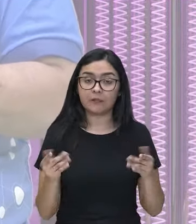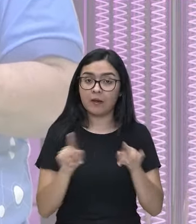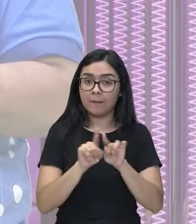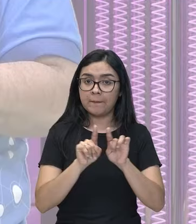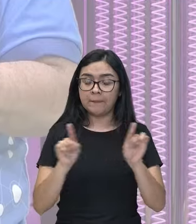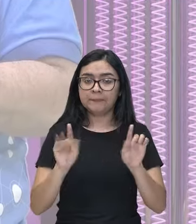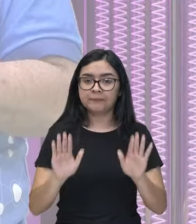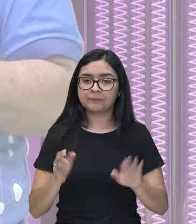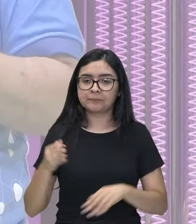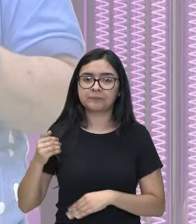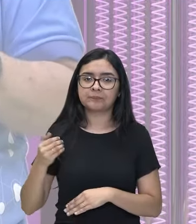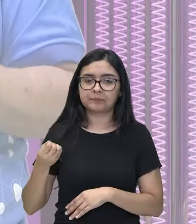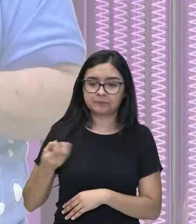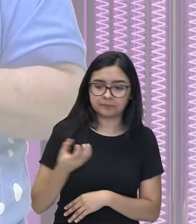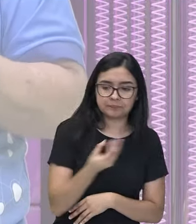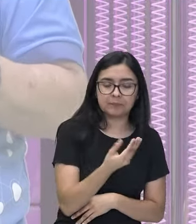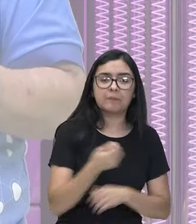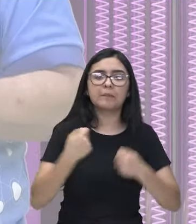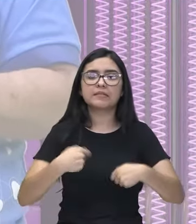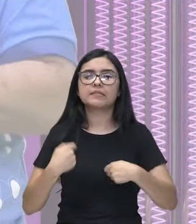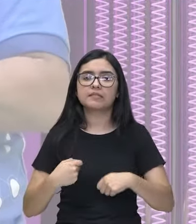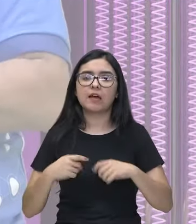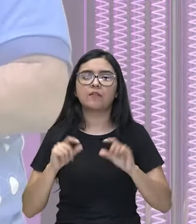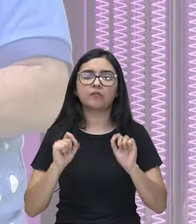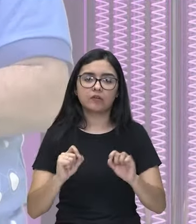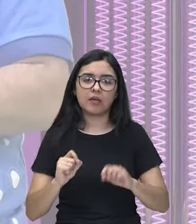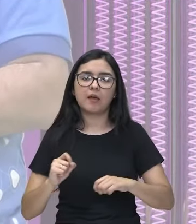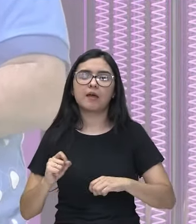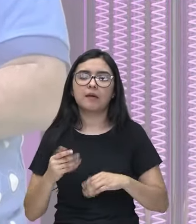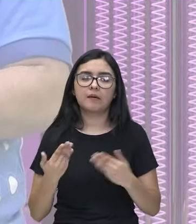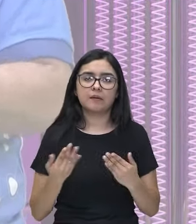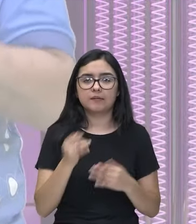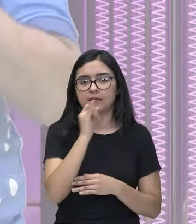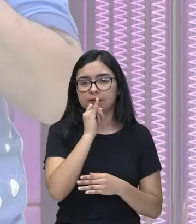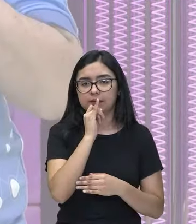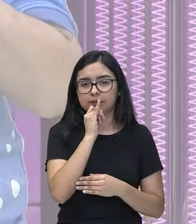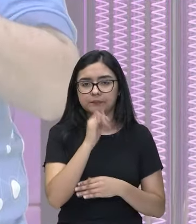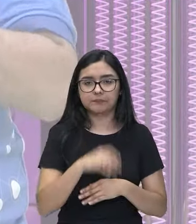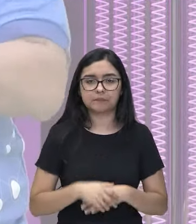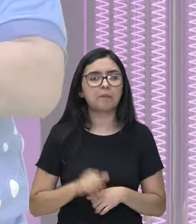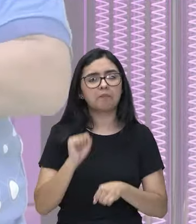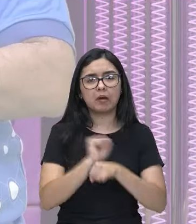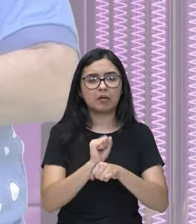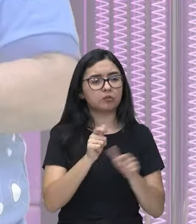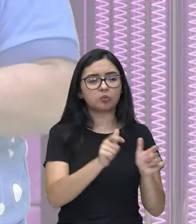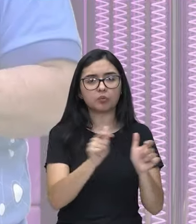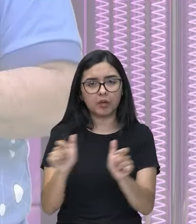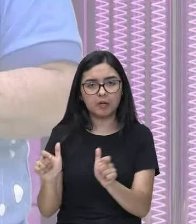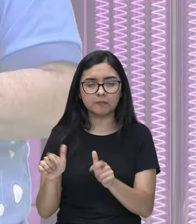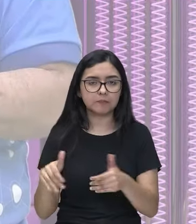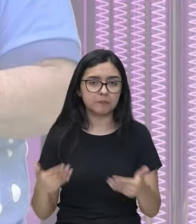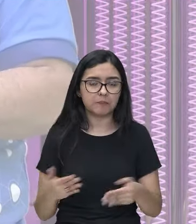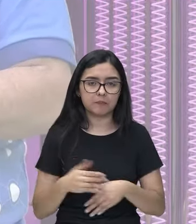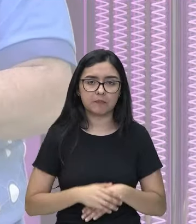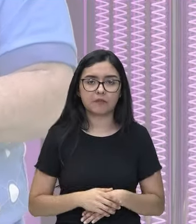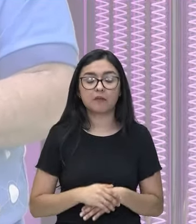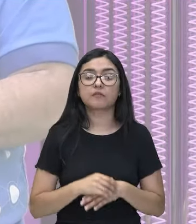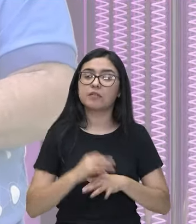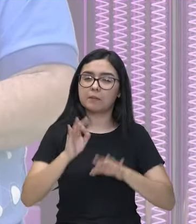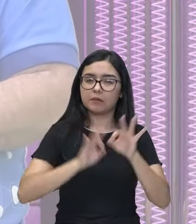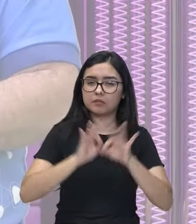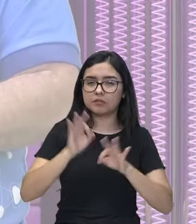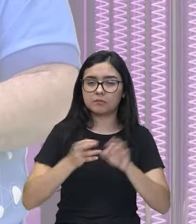viagem, você vai parar ter algumas situações, tá bom? Olha, vamos lá. Você está planejando uma viagem